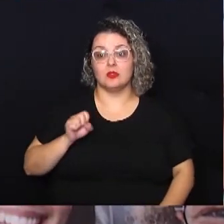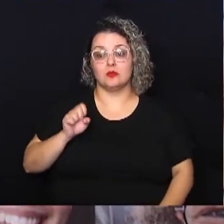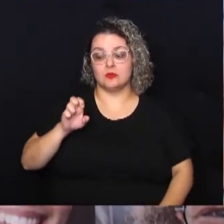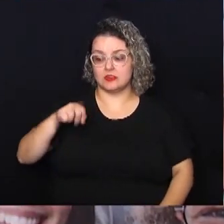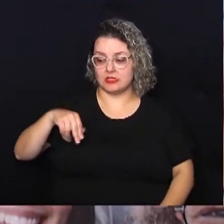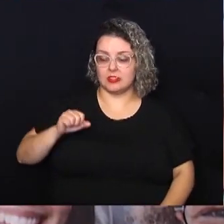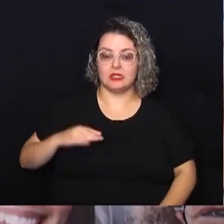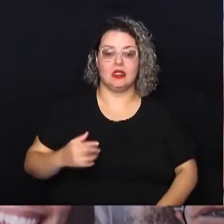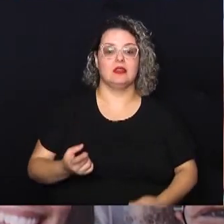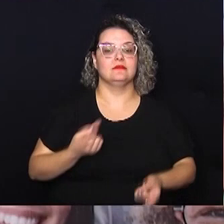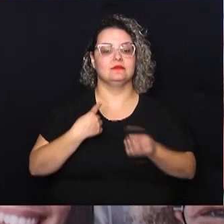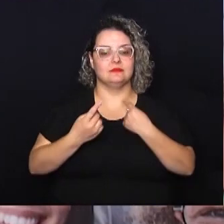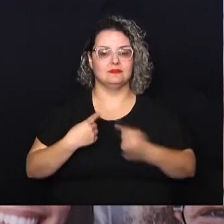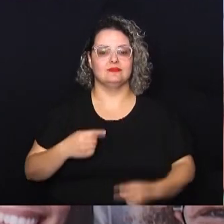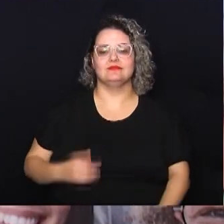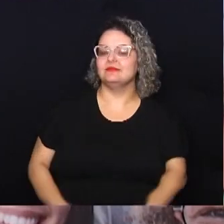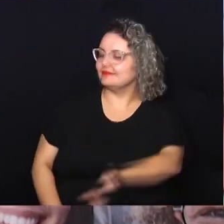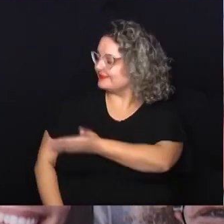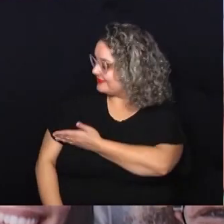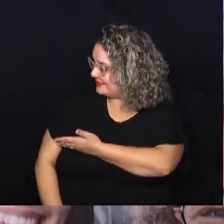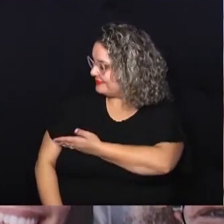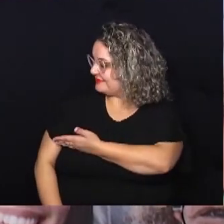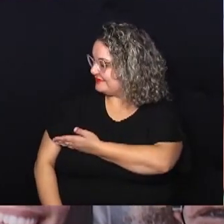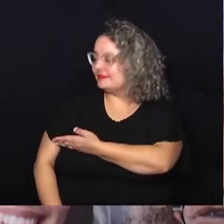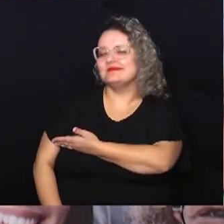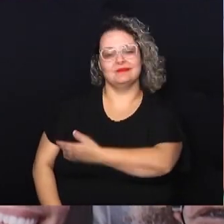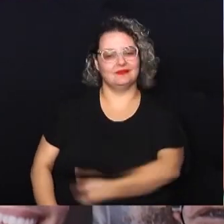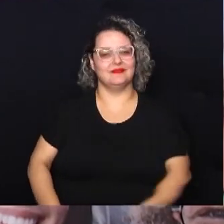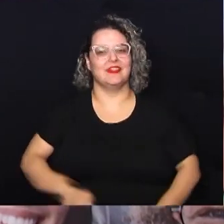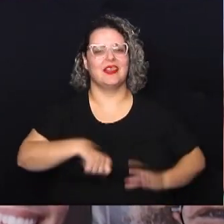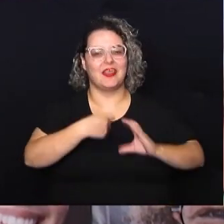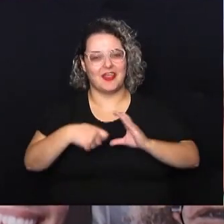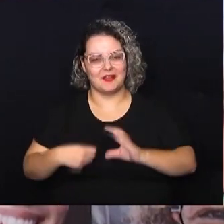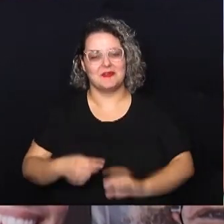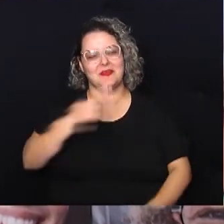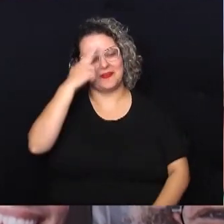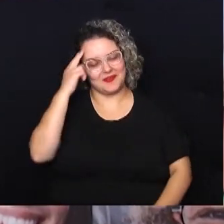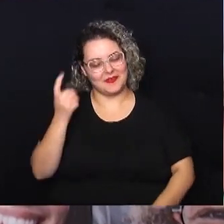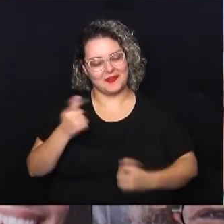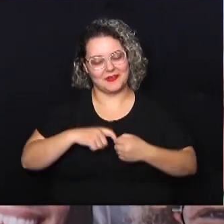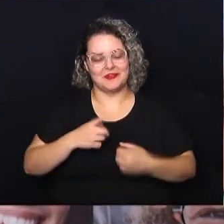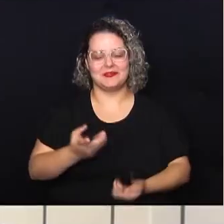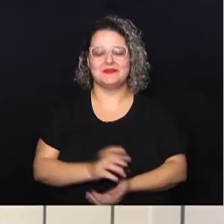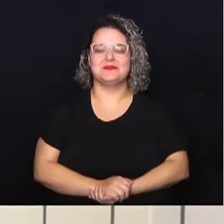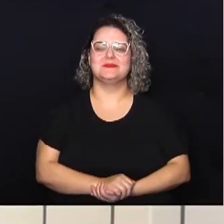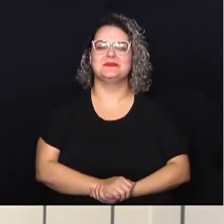na Rua Sacramento, em Campinas. Gabriel, volto com você aí no estúdio.